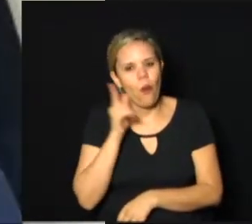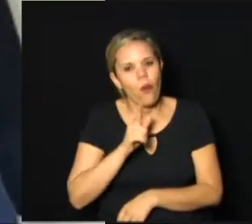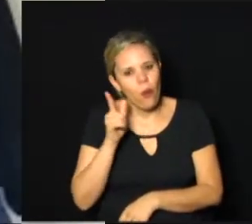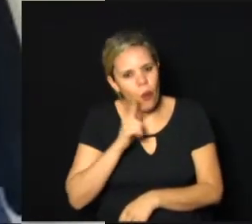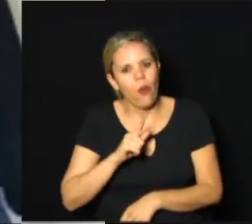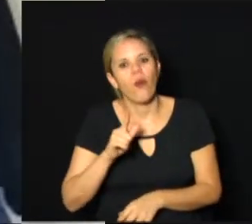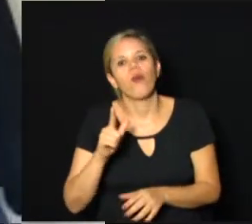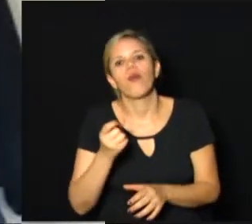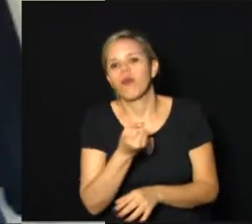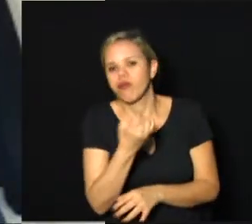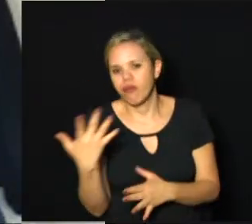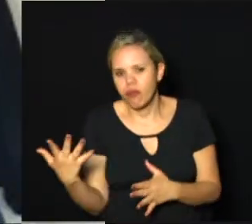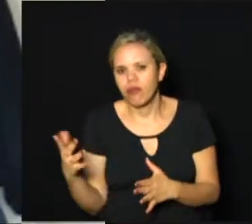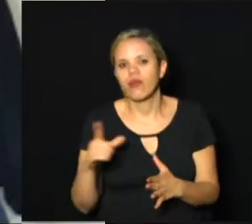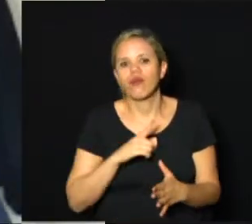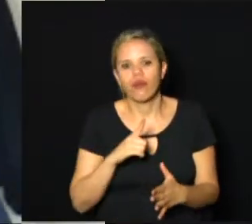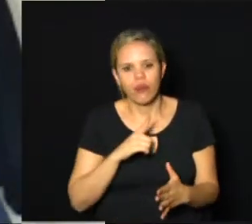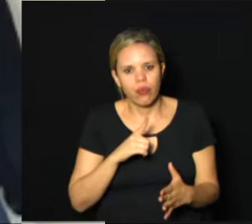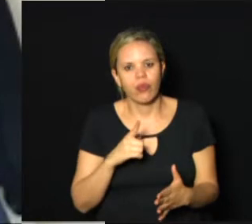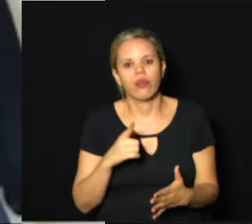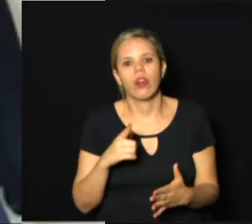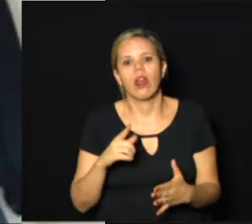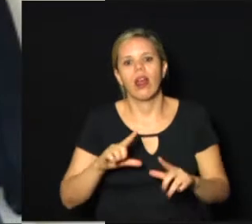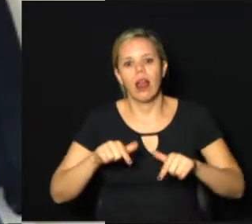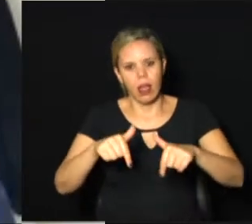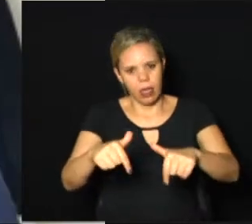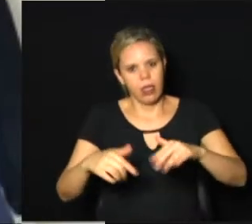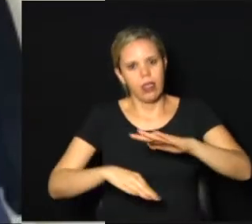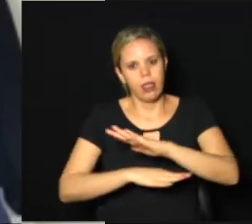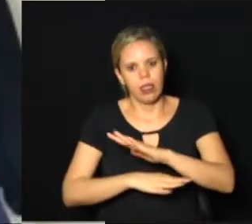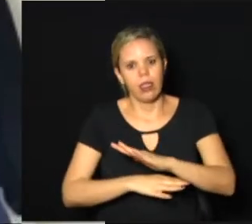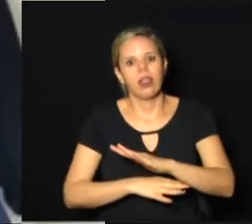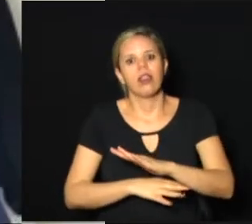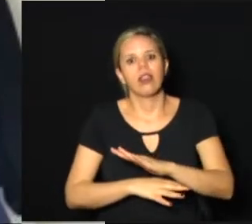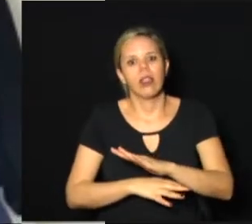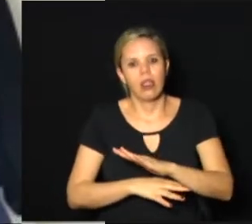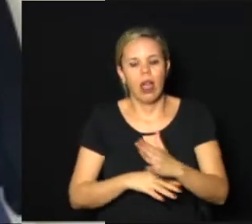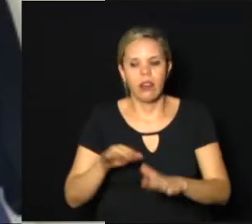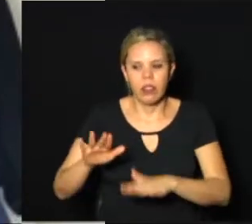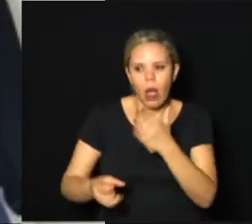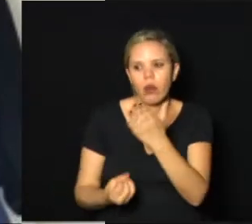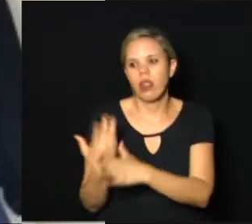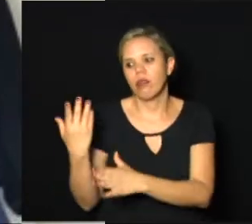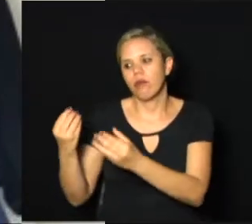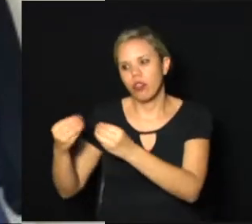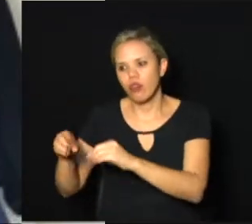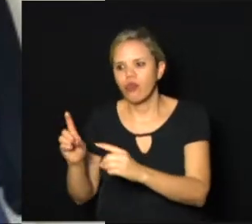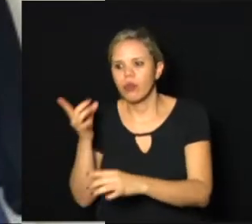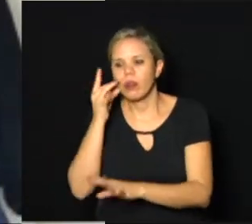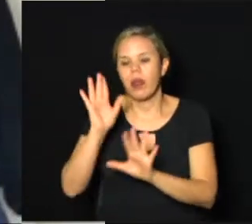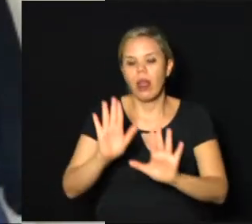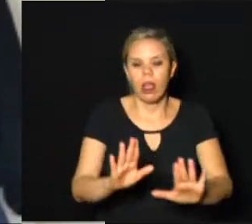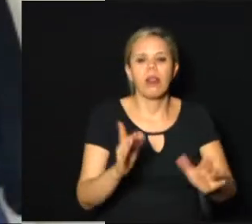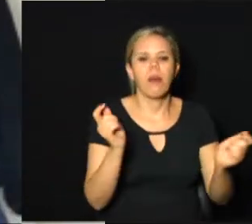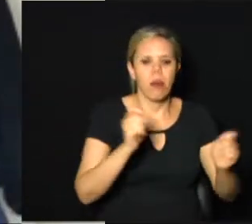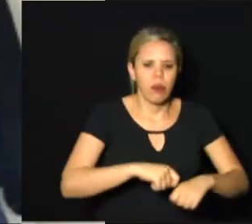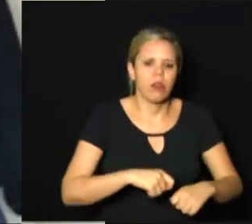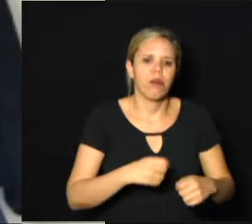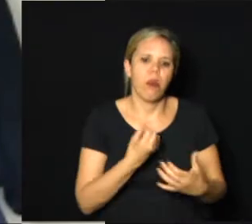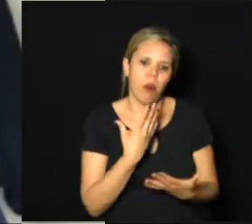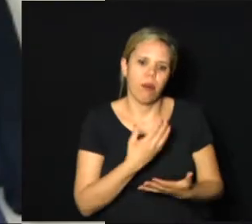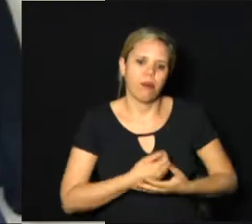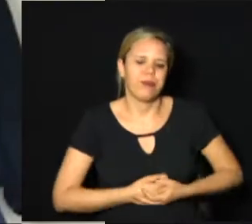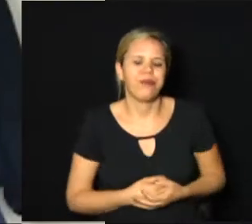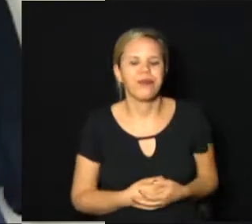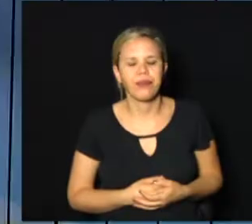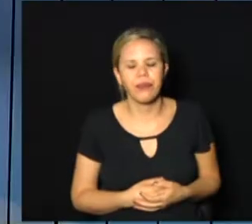conseguindo produzir uma ação legislativa, evidentemente com prejuízos, mas na medida do possível, muito boa.